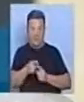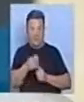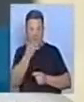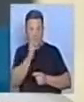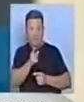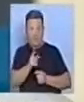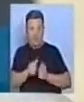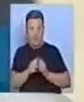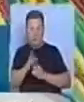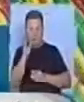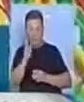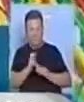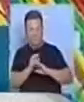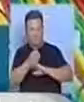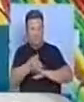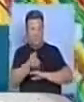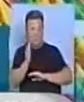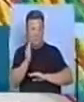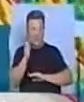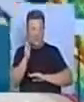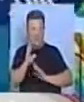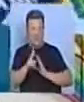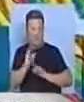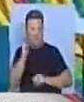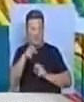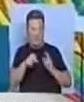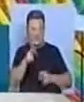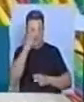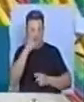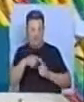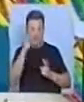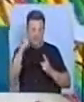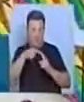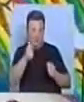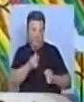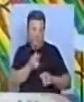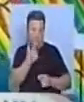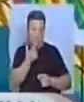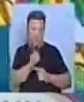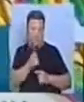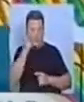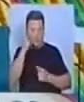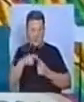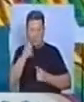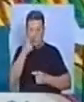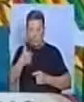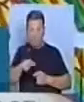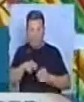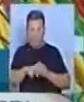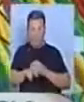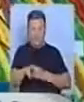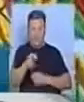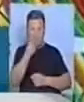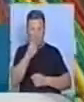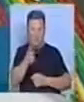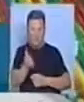digamos, o assalto ao castelo num bom sentido, é evidente, né? Qual é o sentido? No sentido de que as pessoas que vão entrar para